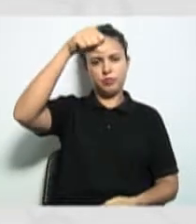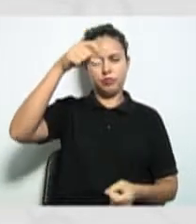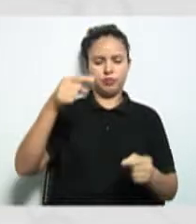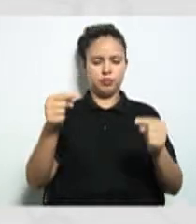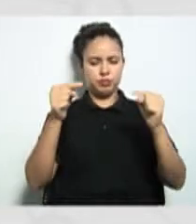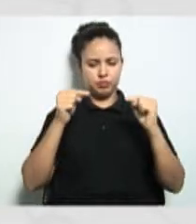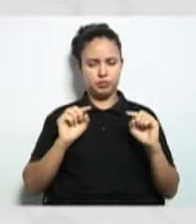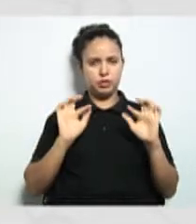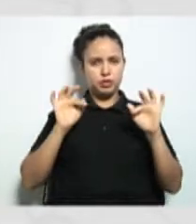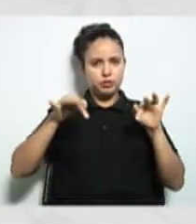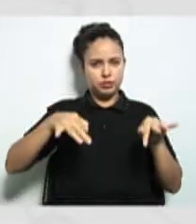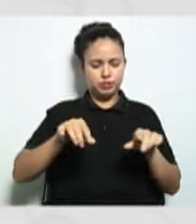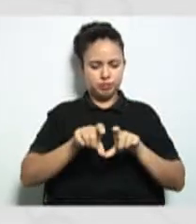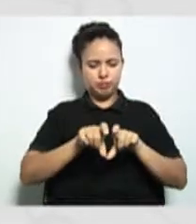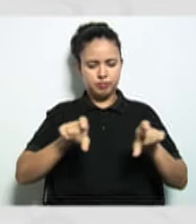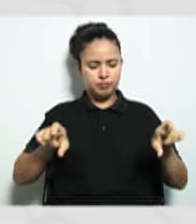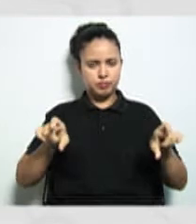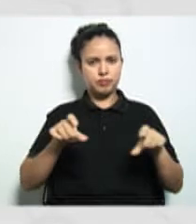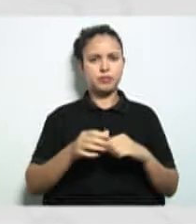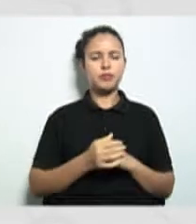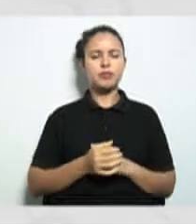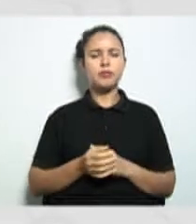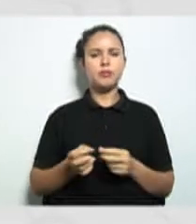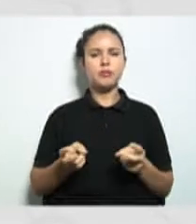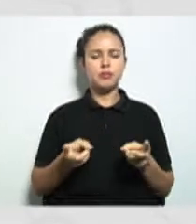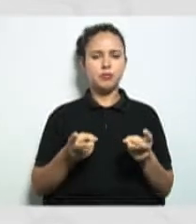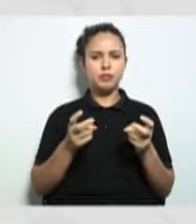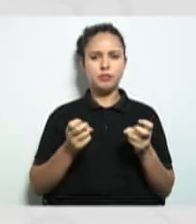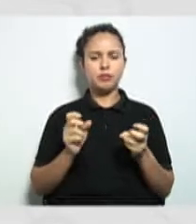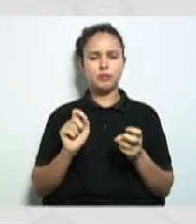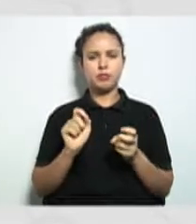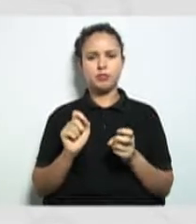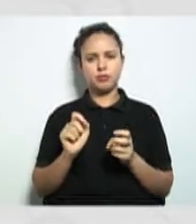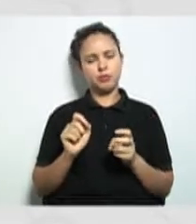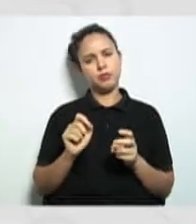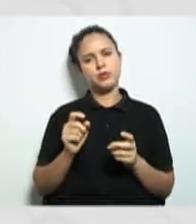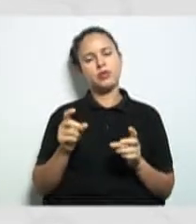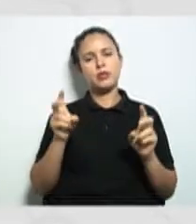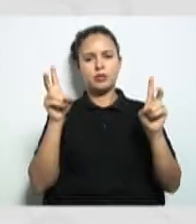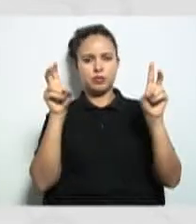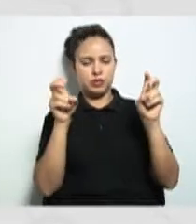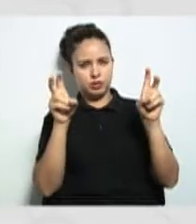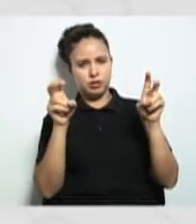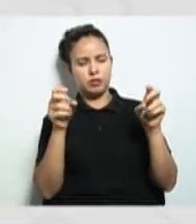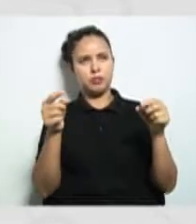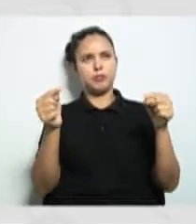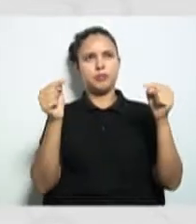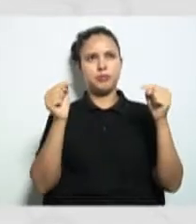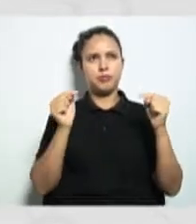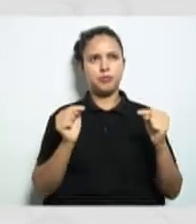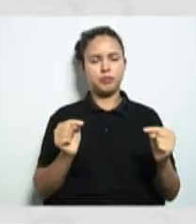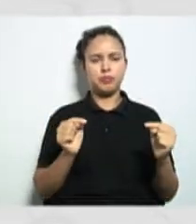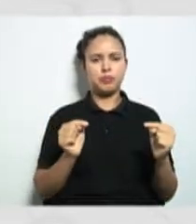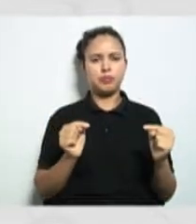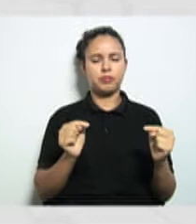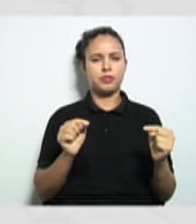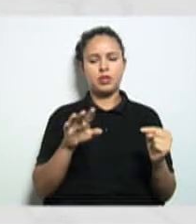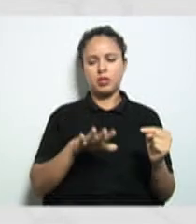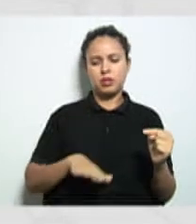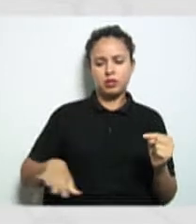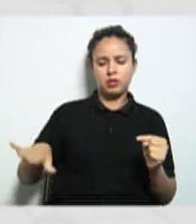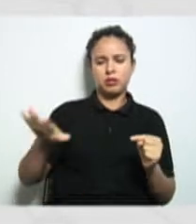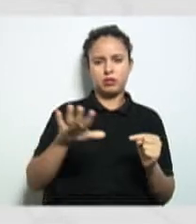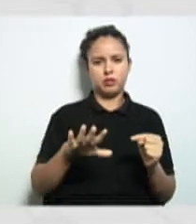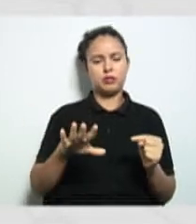rodapé. Então você observa, o título, você observa a área,